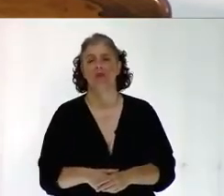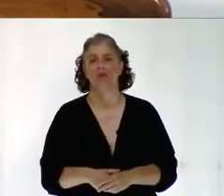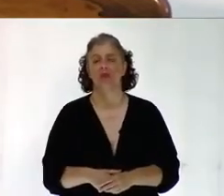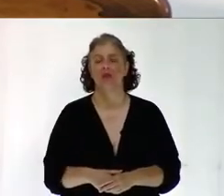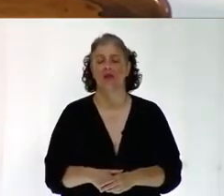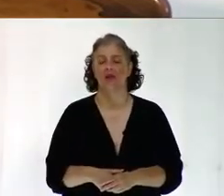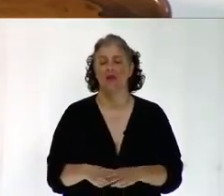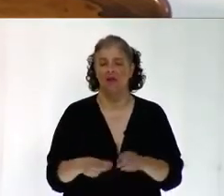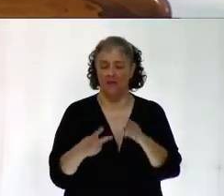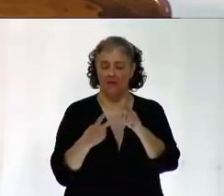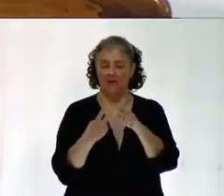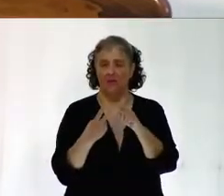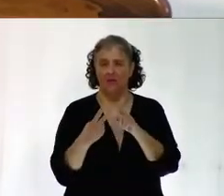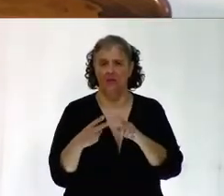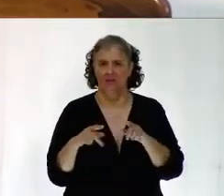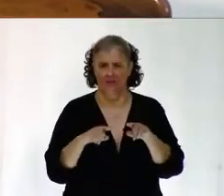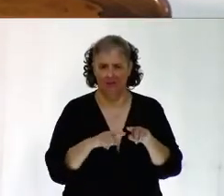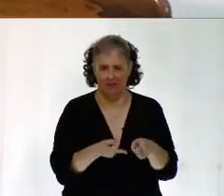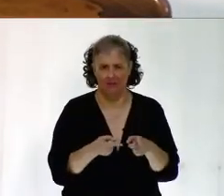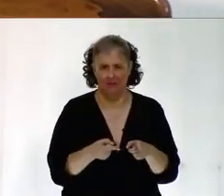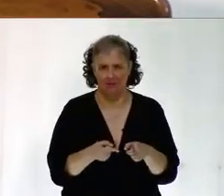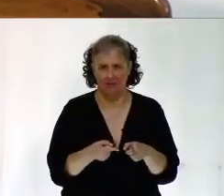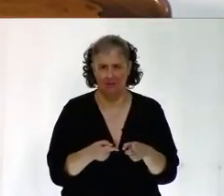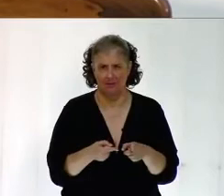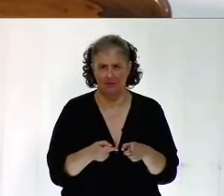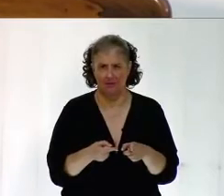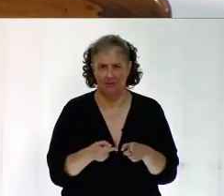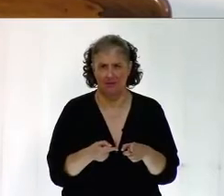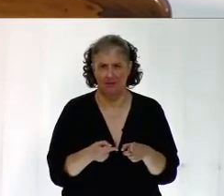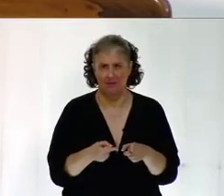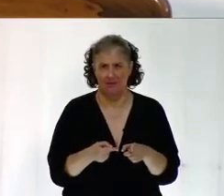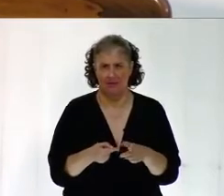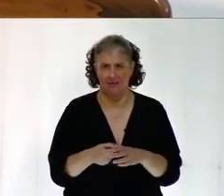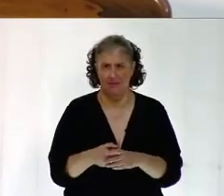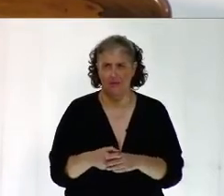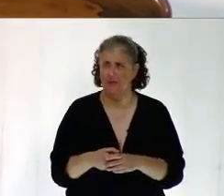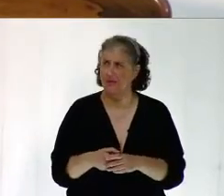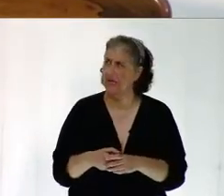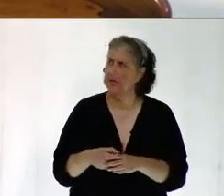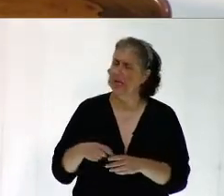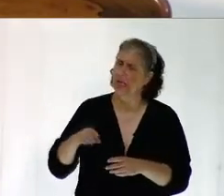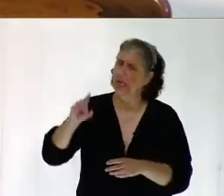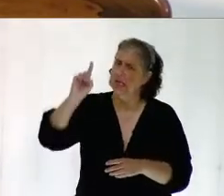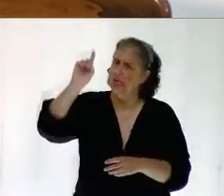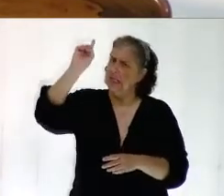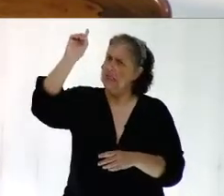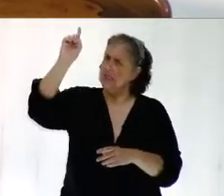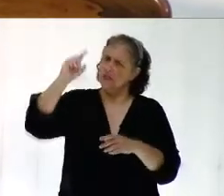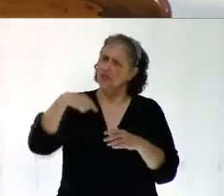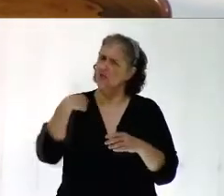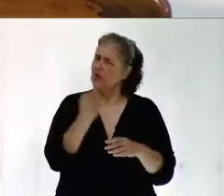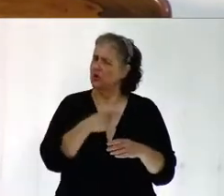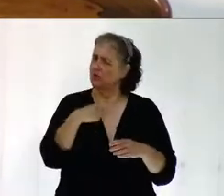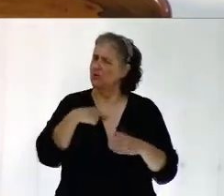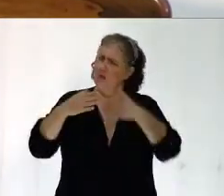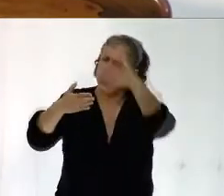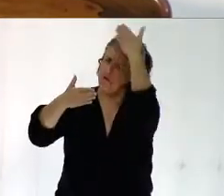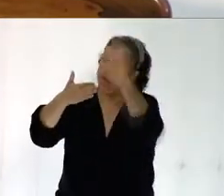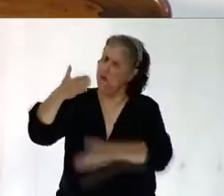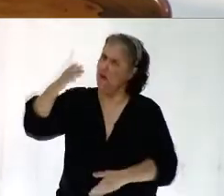é deus não pode ser posto à prova era o que o diabo queria